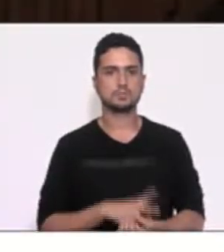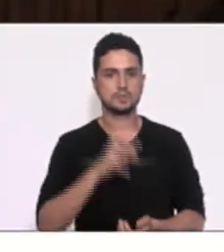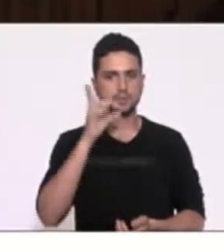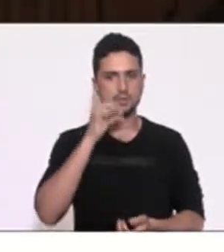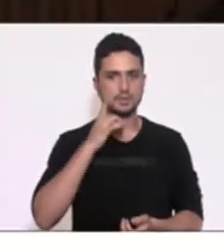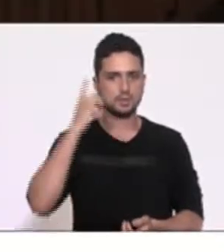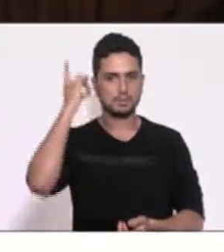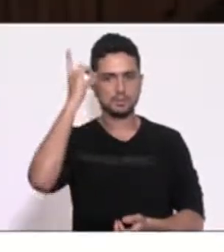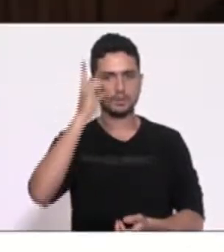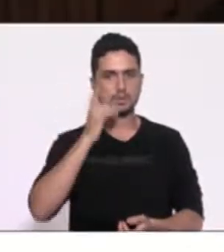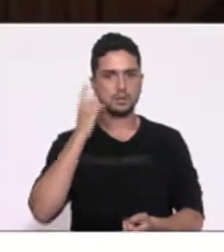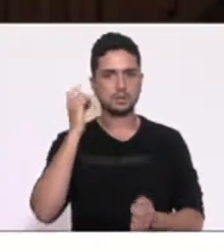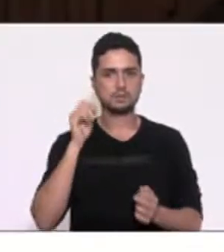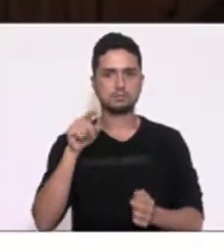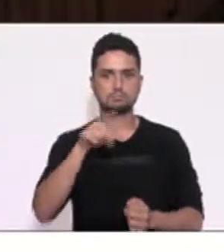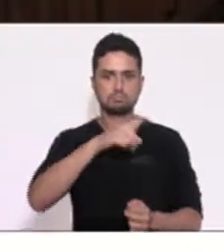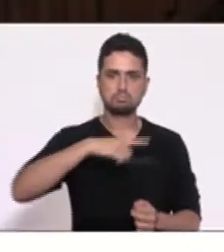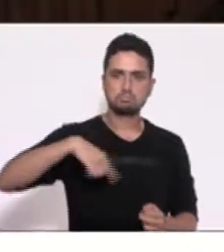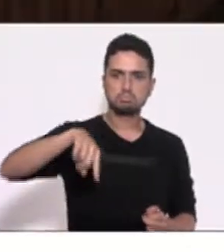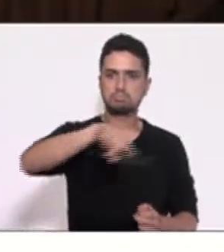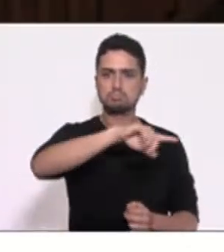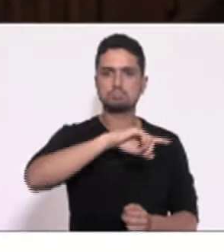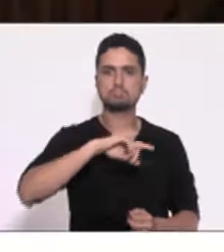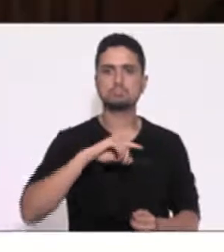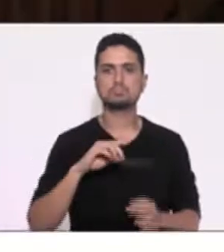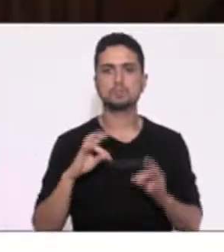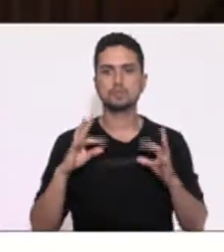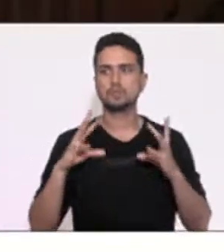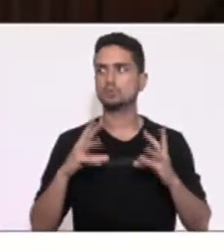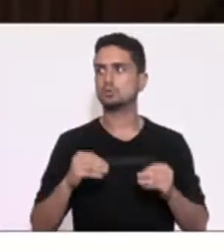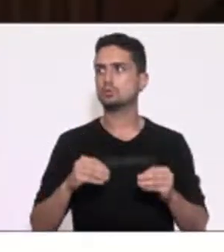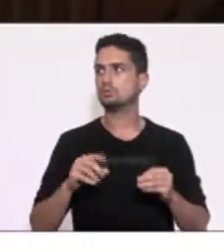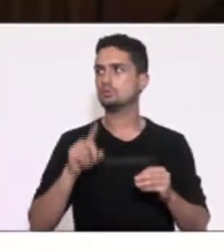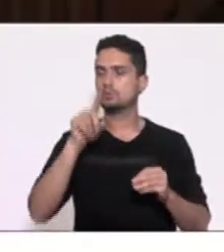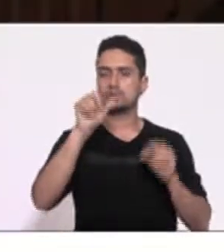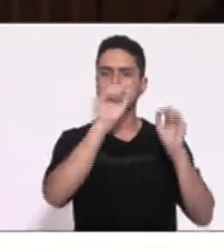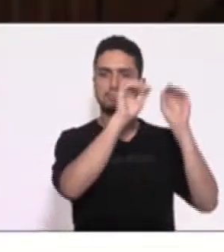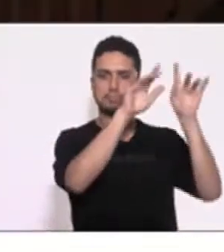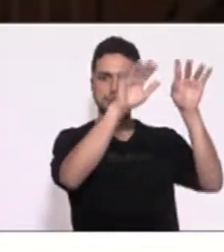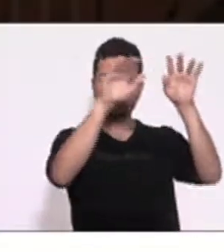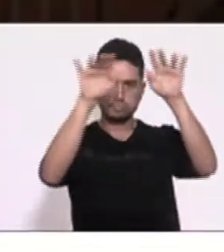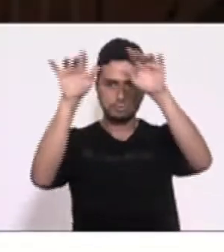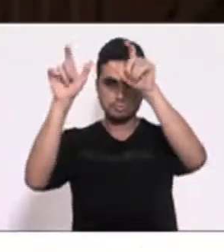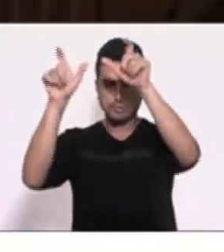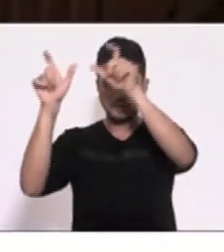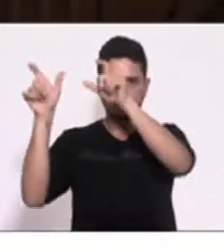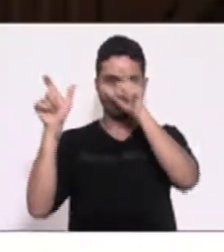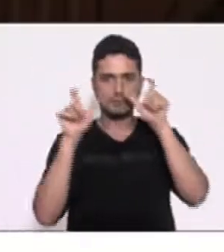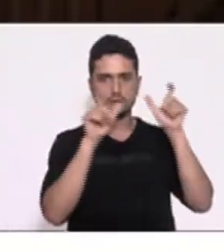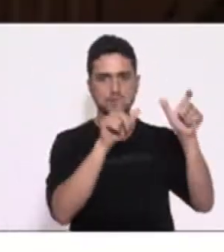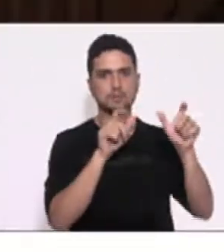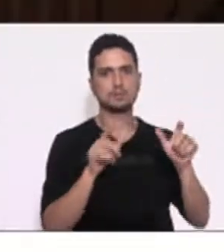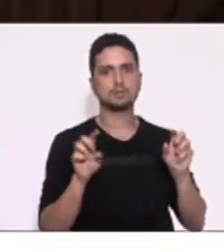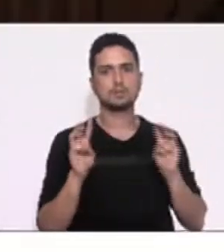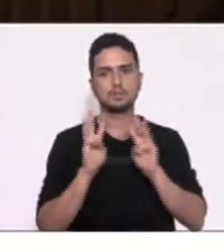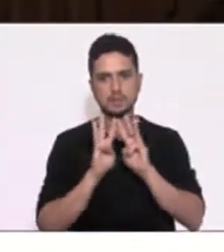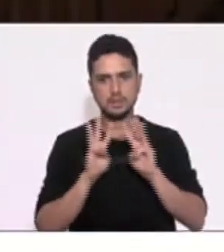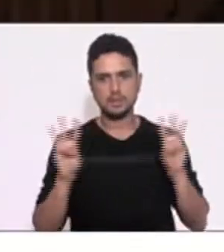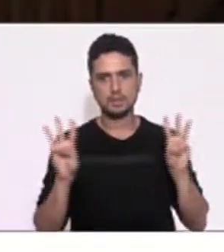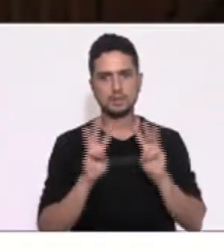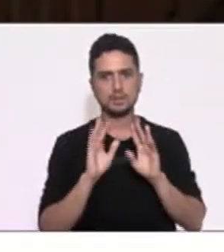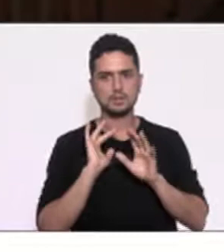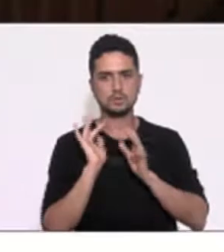deputados, deputadas, cidadãos ainda nas galerias, nos seguem pelas redes sociais, nos assistem pela TV